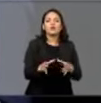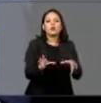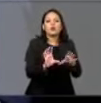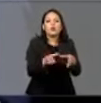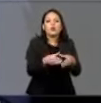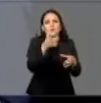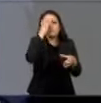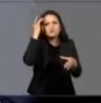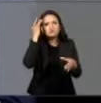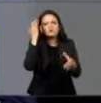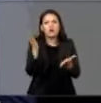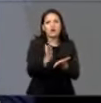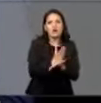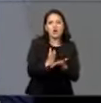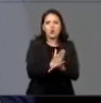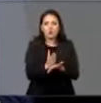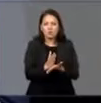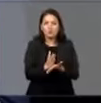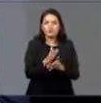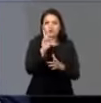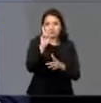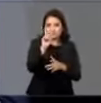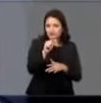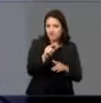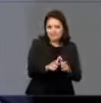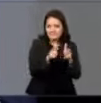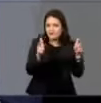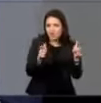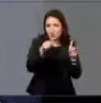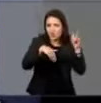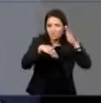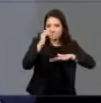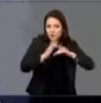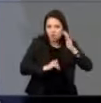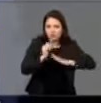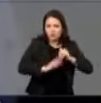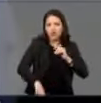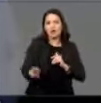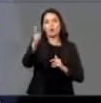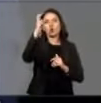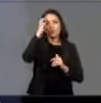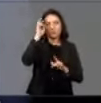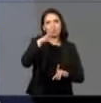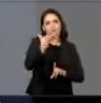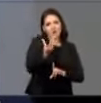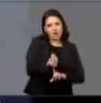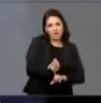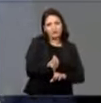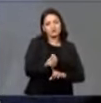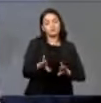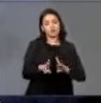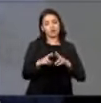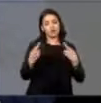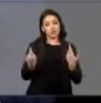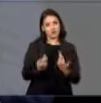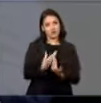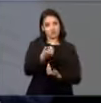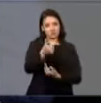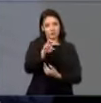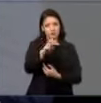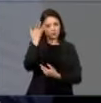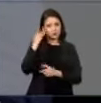são provenientes do setor, aliás, a maioria é proveniente do setor. Na reunião, há 15 dias, na qual eu estava,